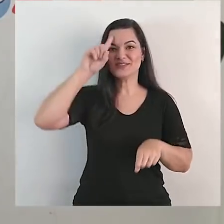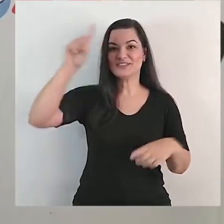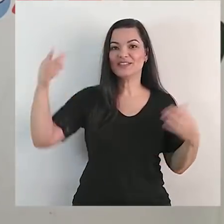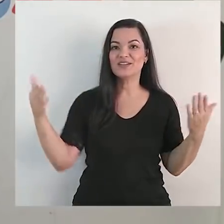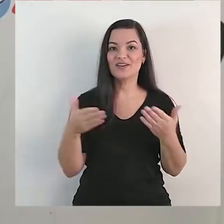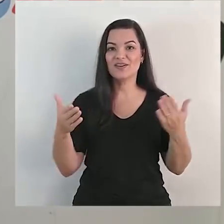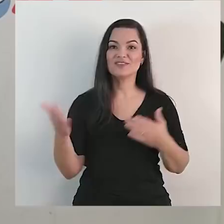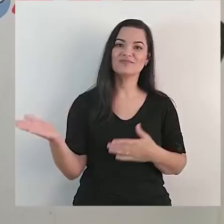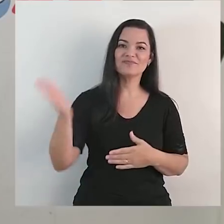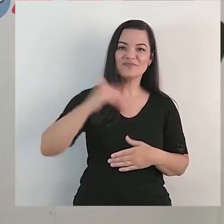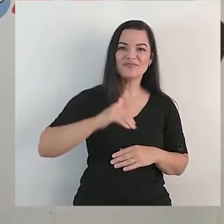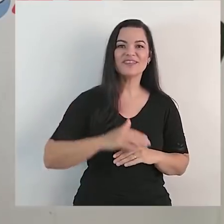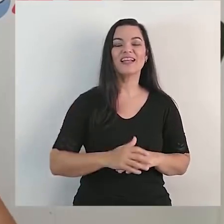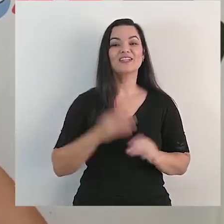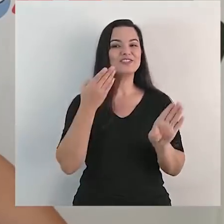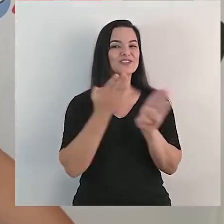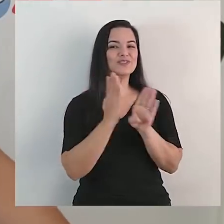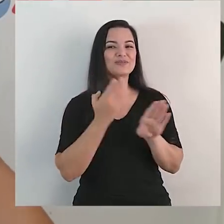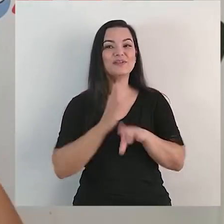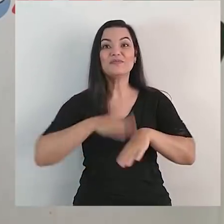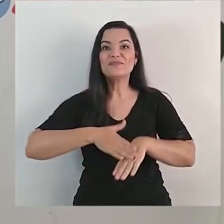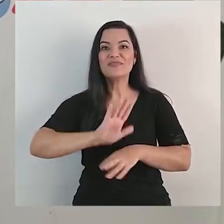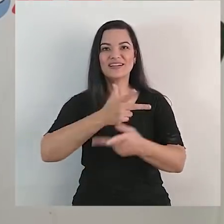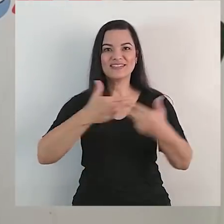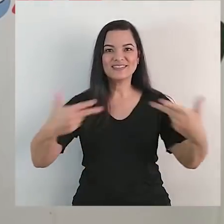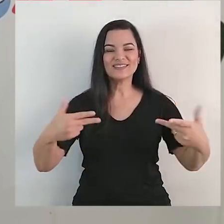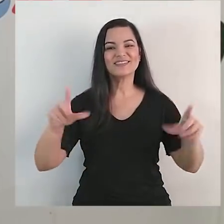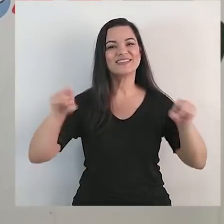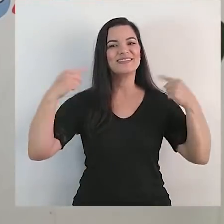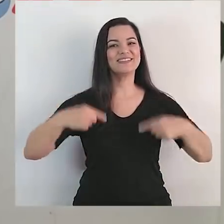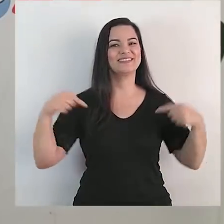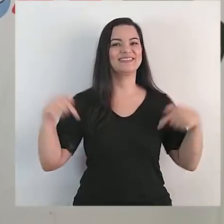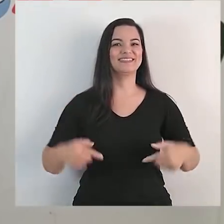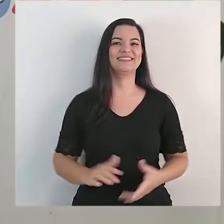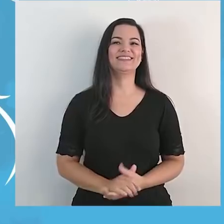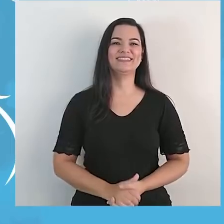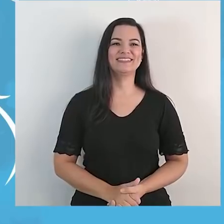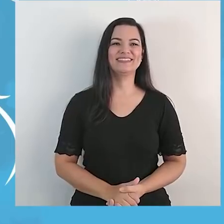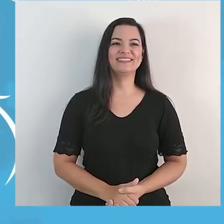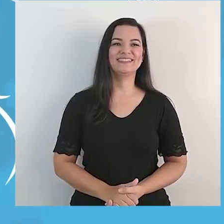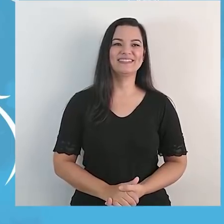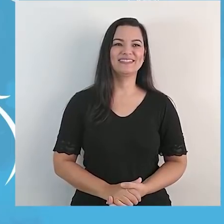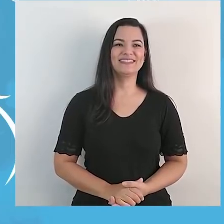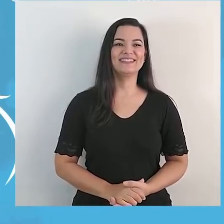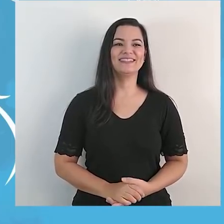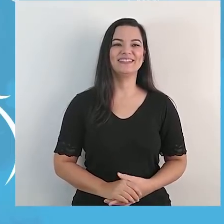data de hoje, que vamos para mais descobertas nos nossos desafios.